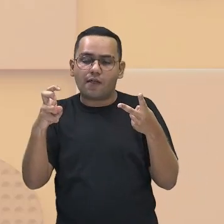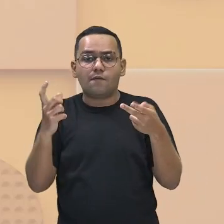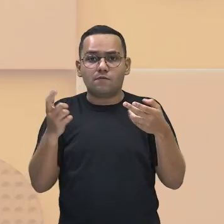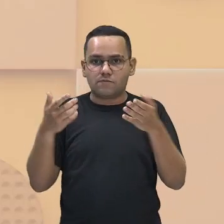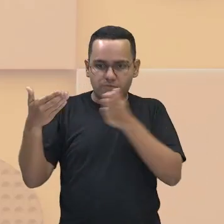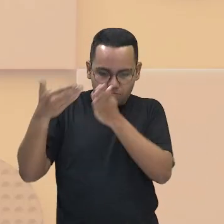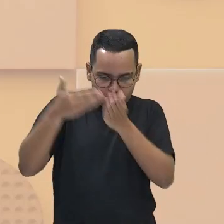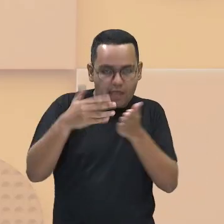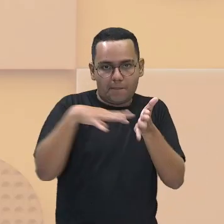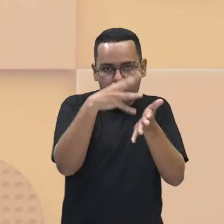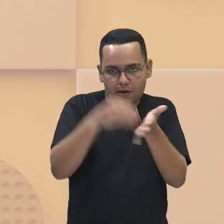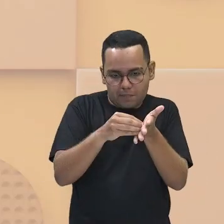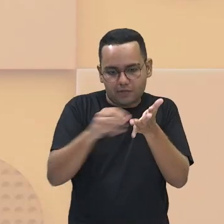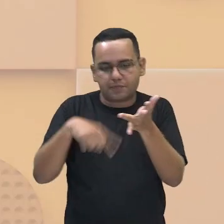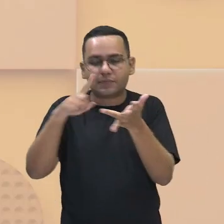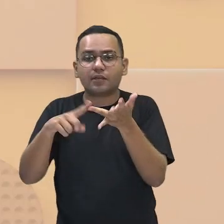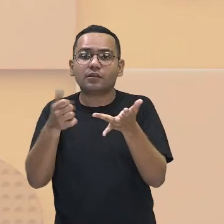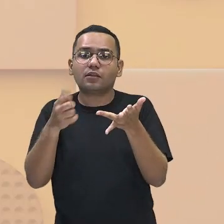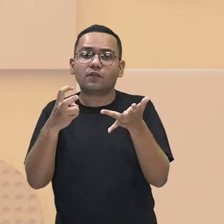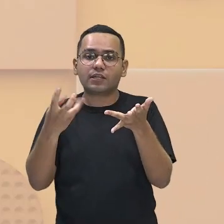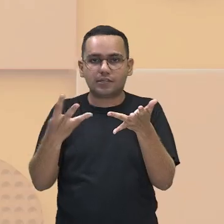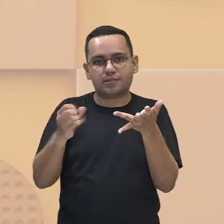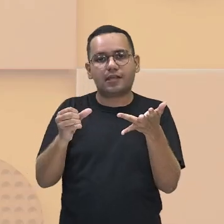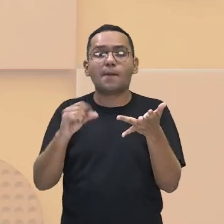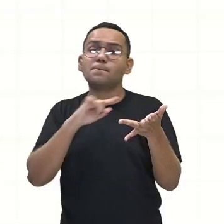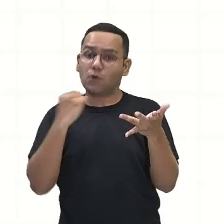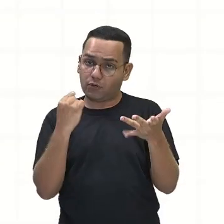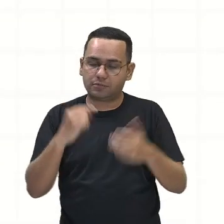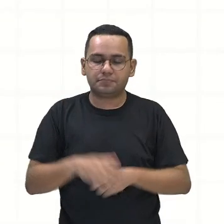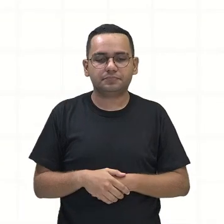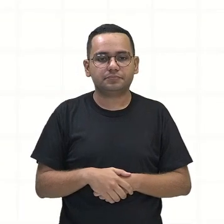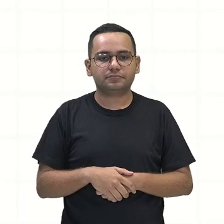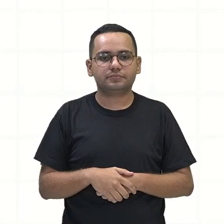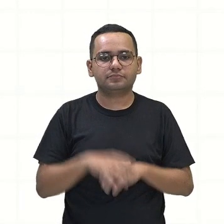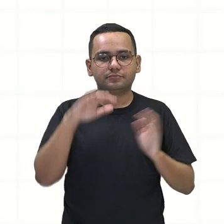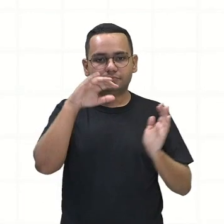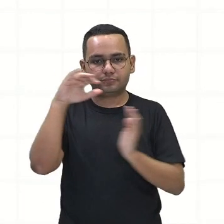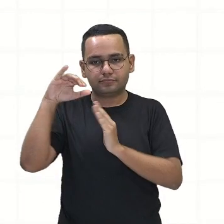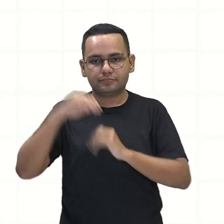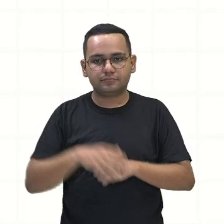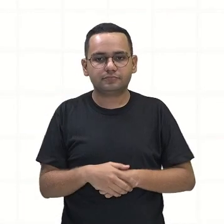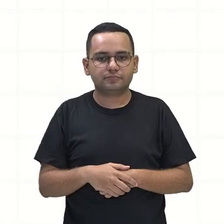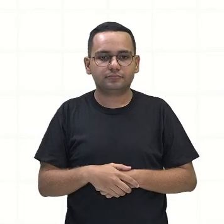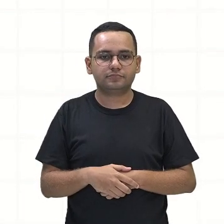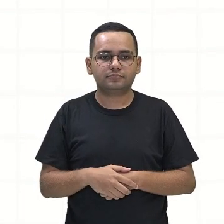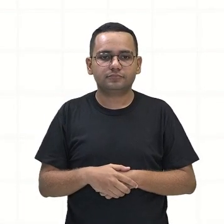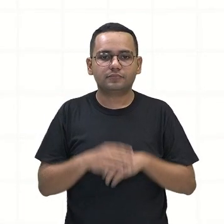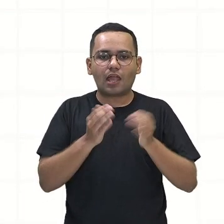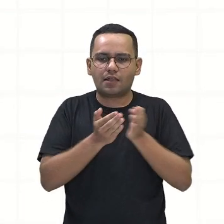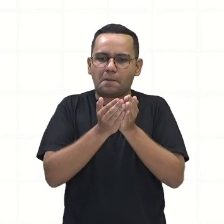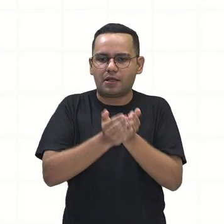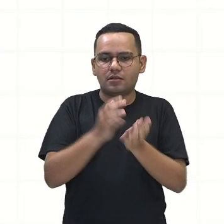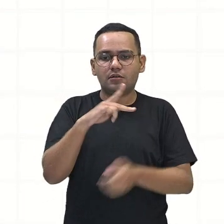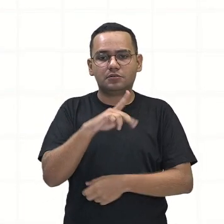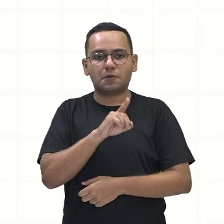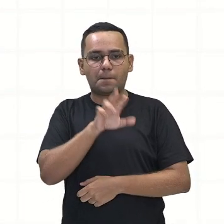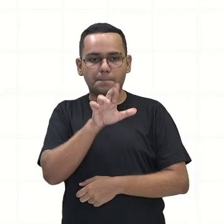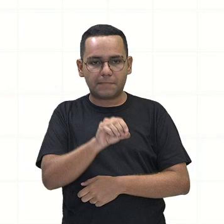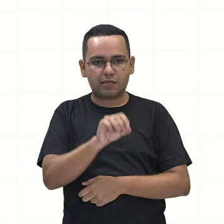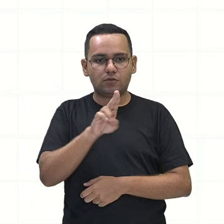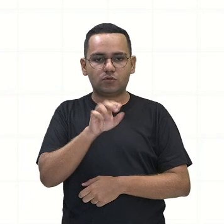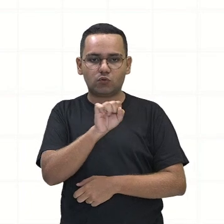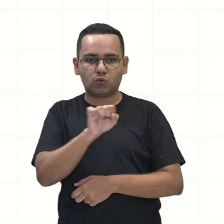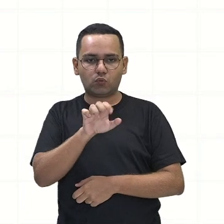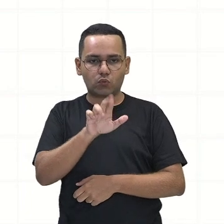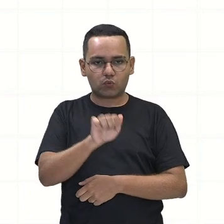fato. Então, a nossa próxima expedição é de Pedro de Úrsula e Lopo de Aguirre, em 1560